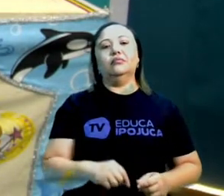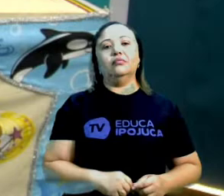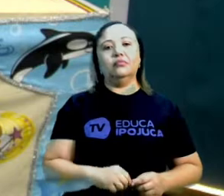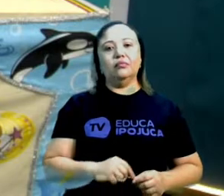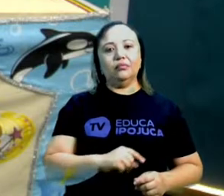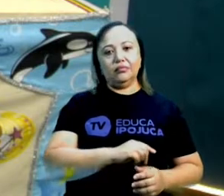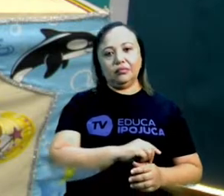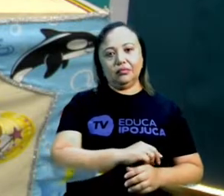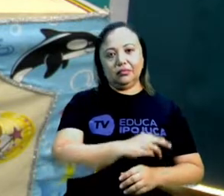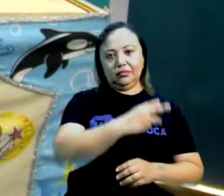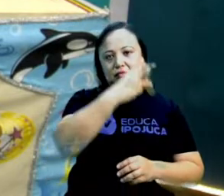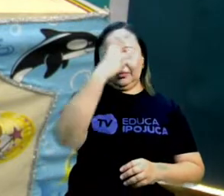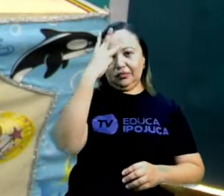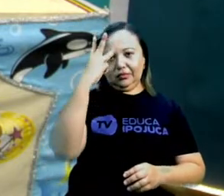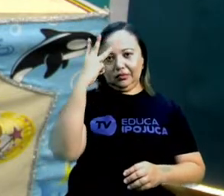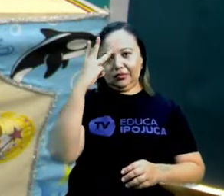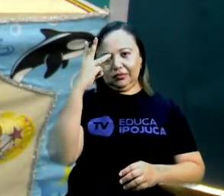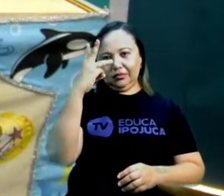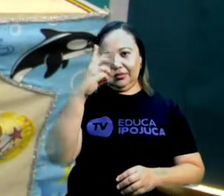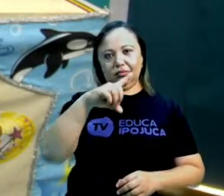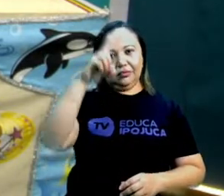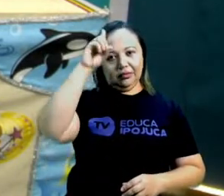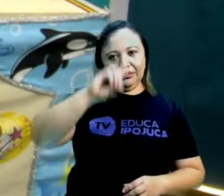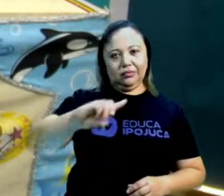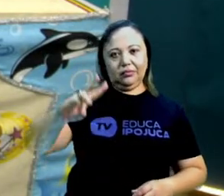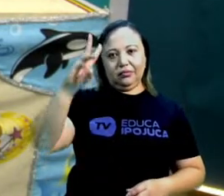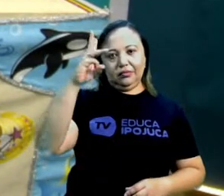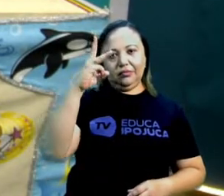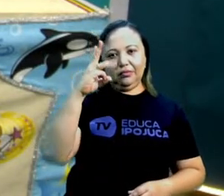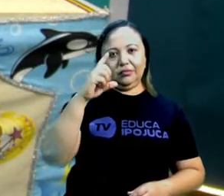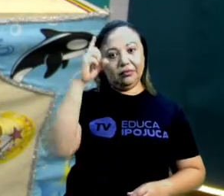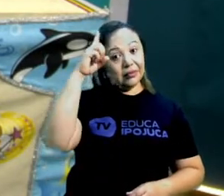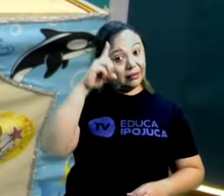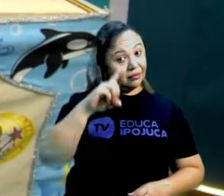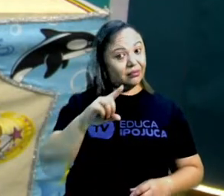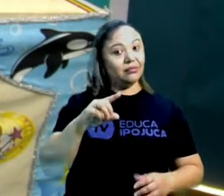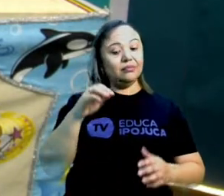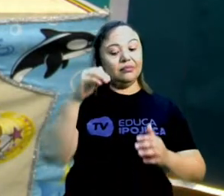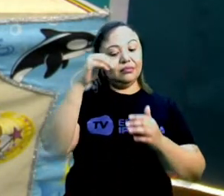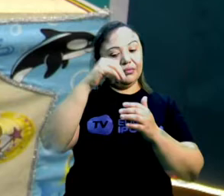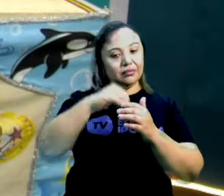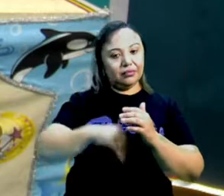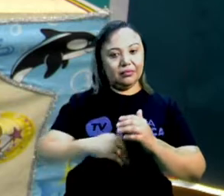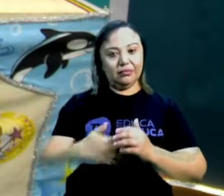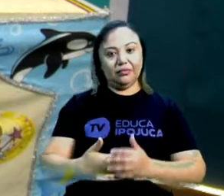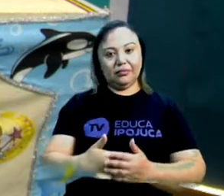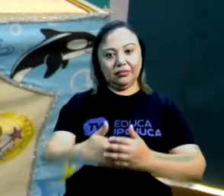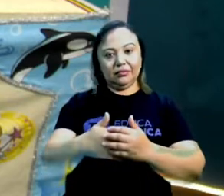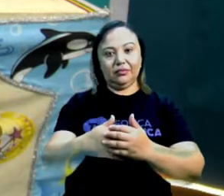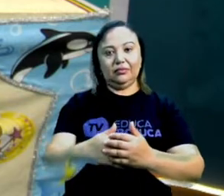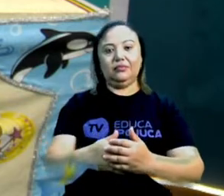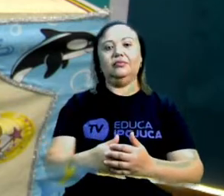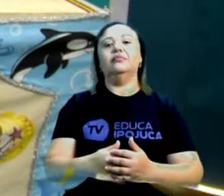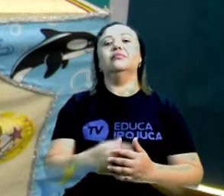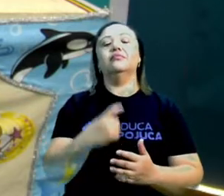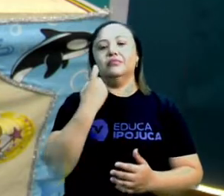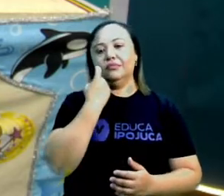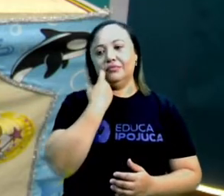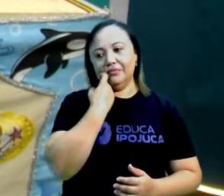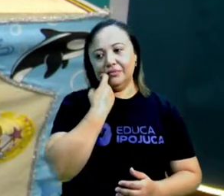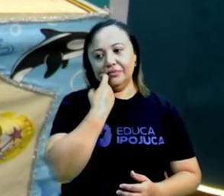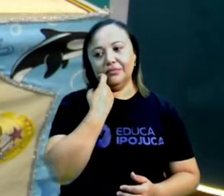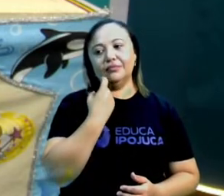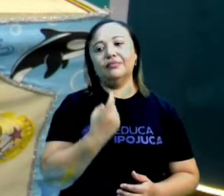passou 3 dias, leiturinha. 3 dias? Dentro da barriga do peixe. Dentro da barriga? Isso.